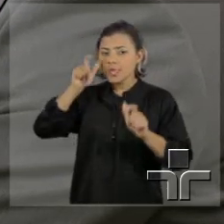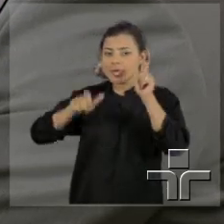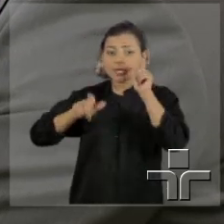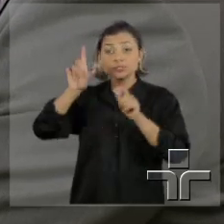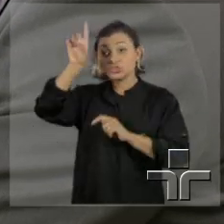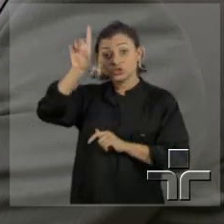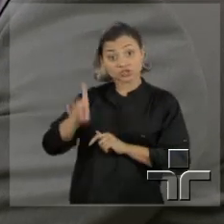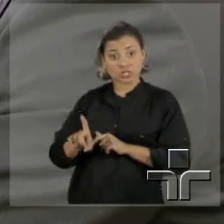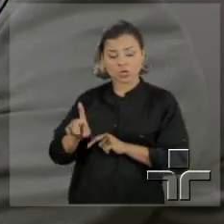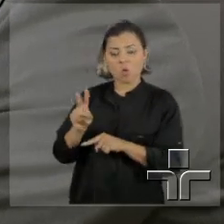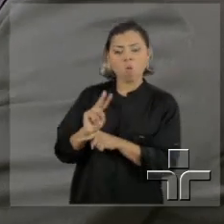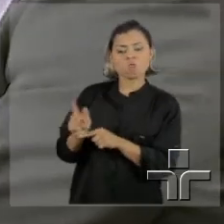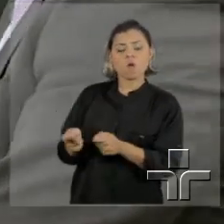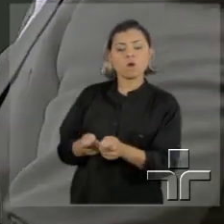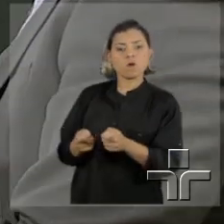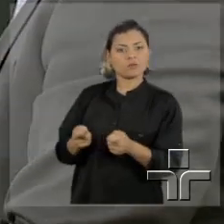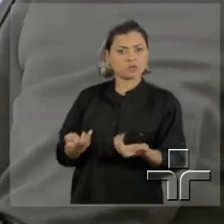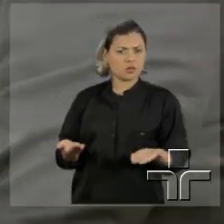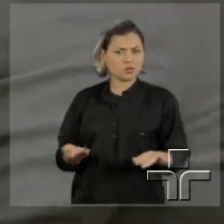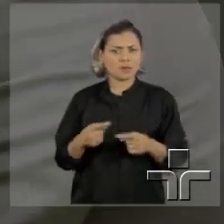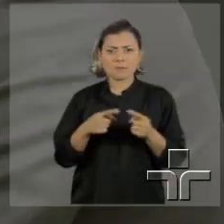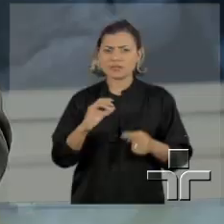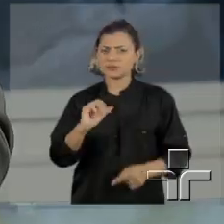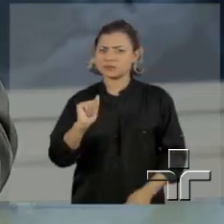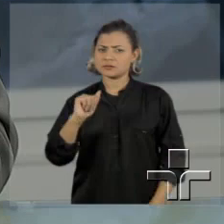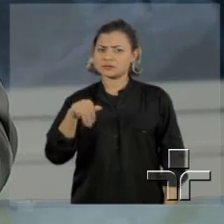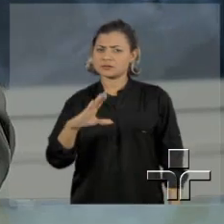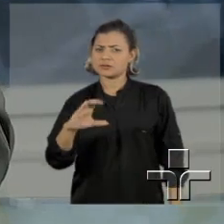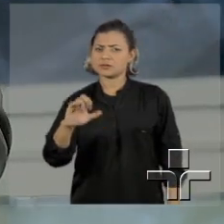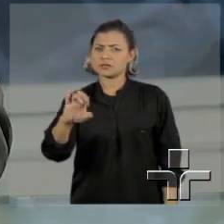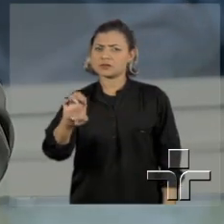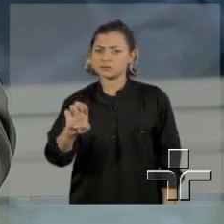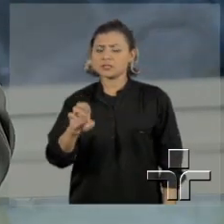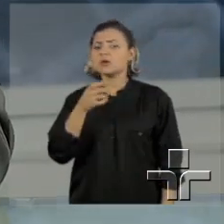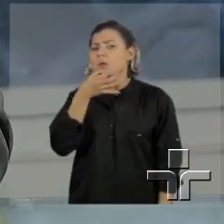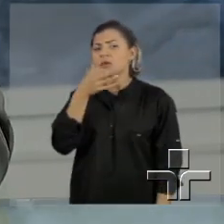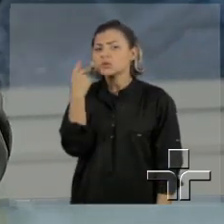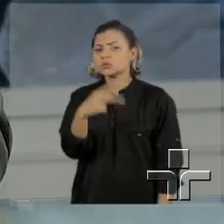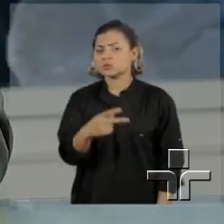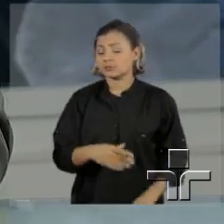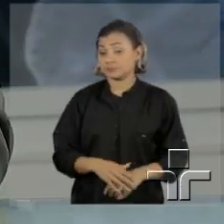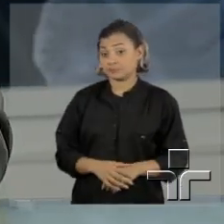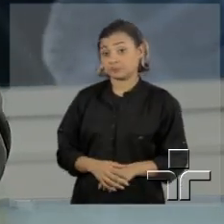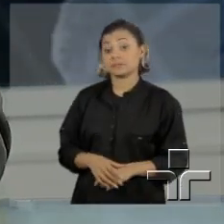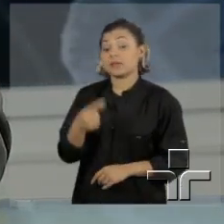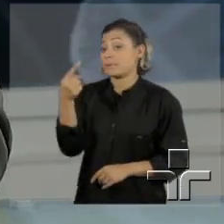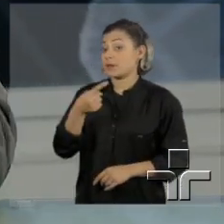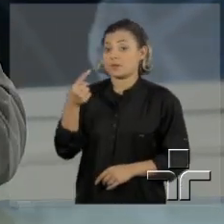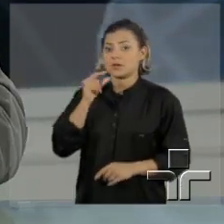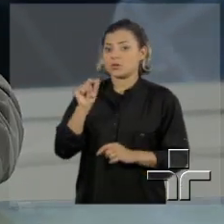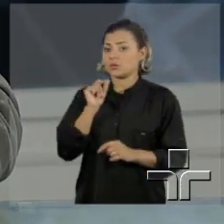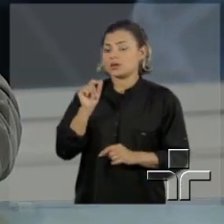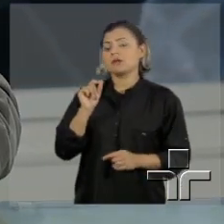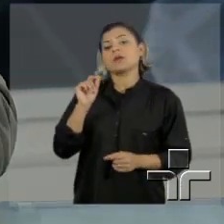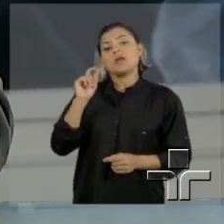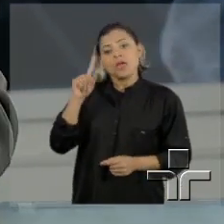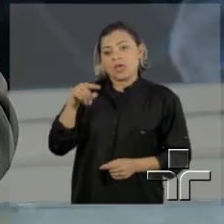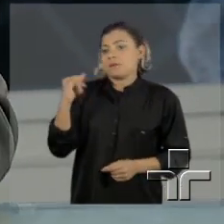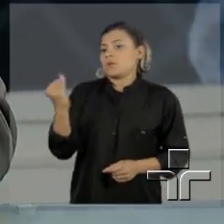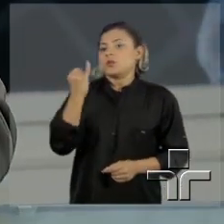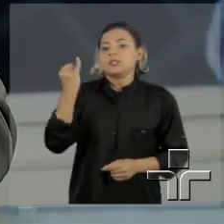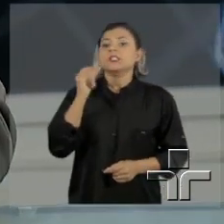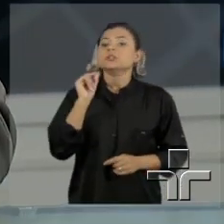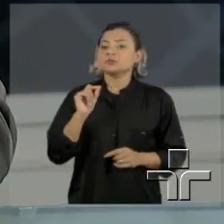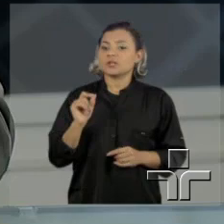um controle externo. Como é que você vê essa situação da Ancine? Bom, veja, a primeira questão é que não coincidir com o mandato é importantíssimo para que você